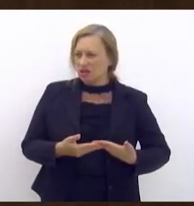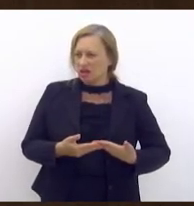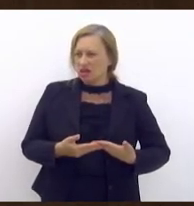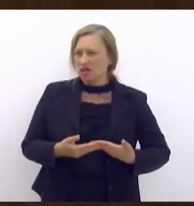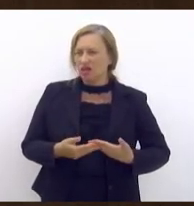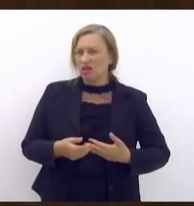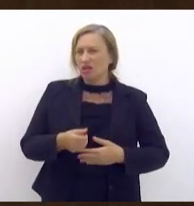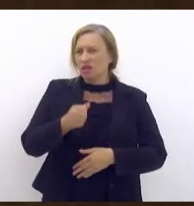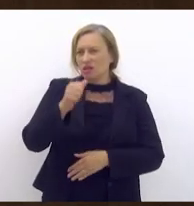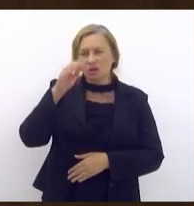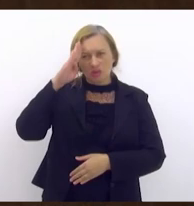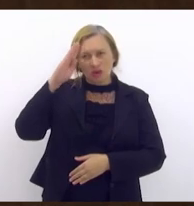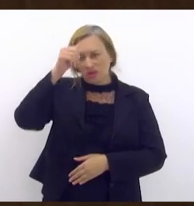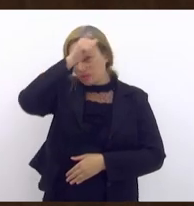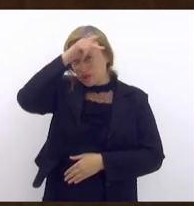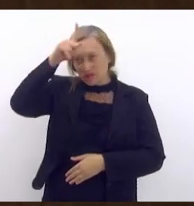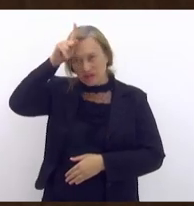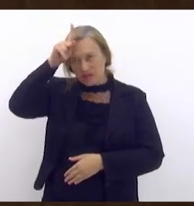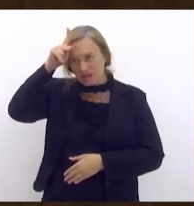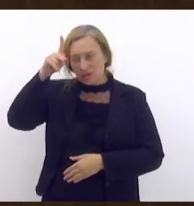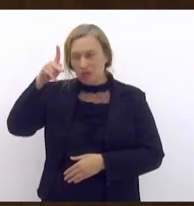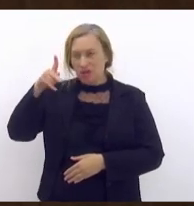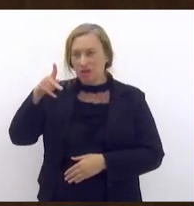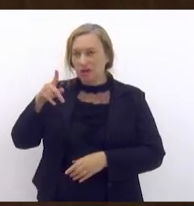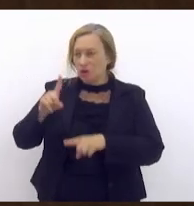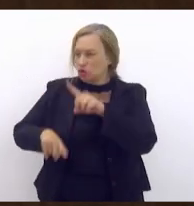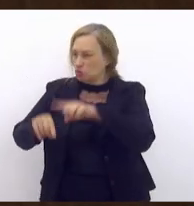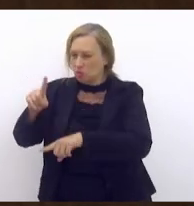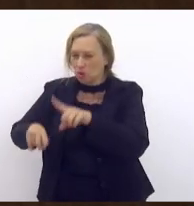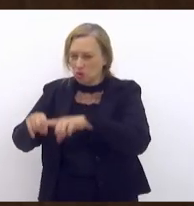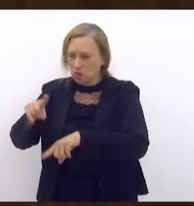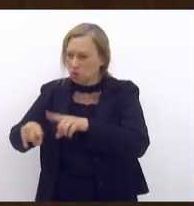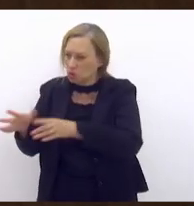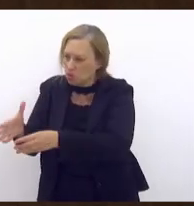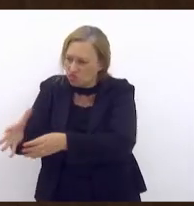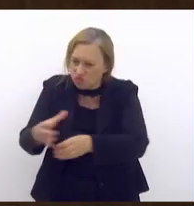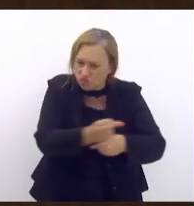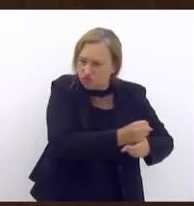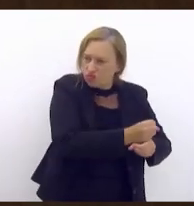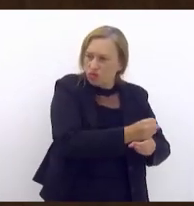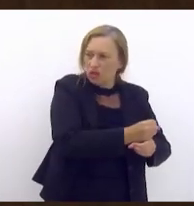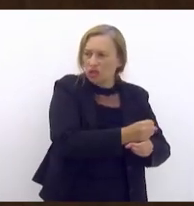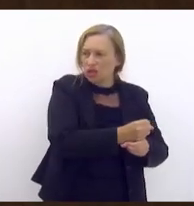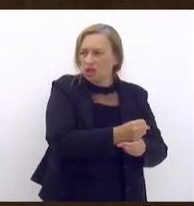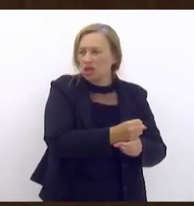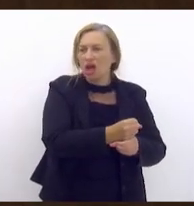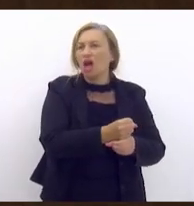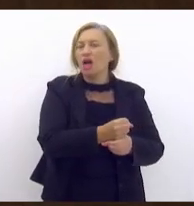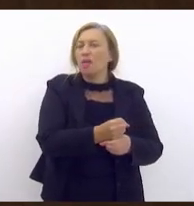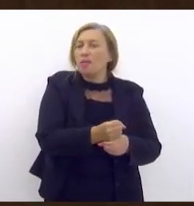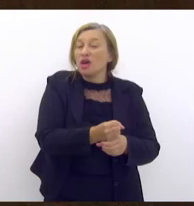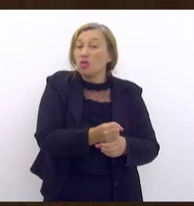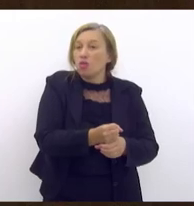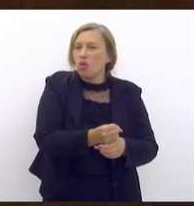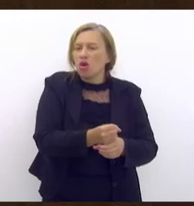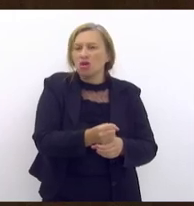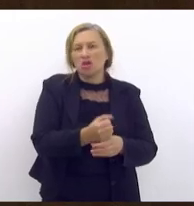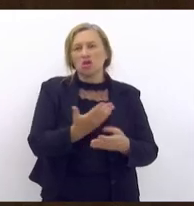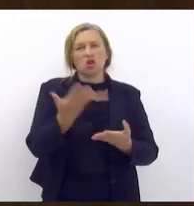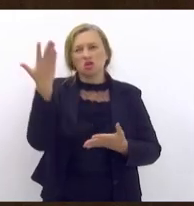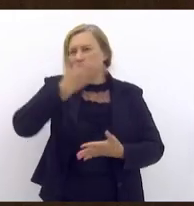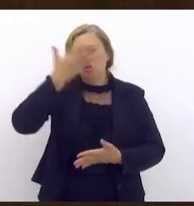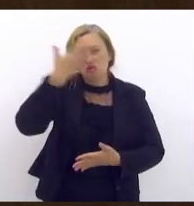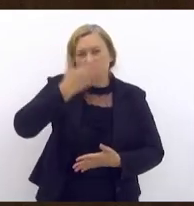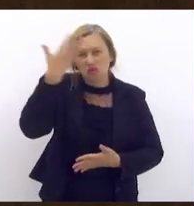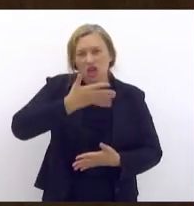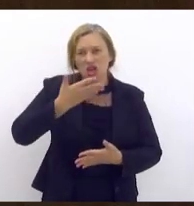para fazer um dinheirinho, para levar um dinheirinho para casa. Então, eu não acho justo, porque eu não vejo, como o senhor citou o Flamengo, eu não vejo a Guarda